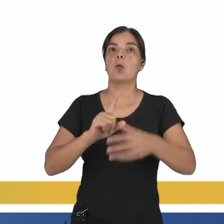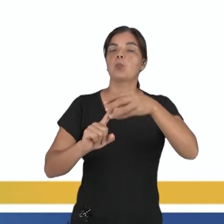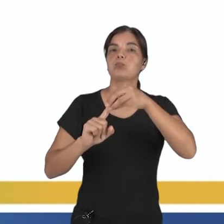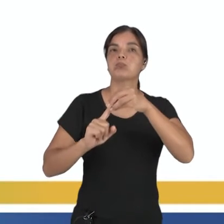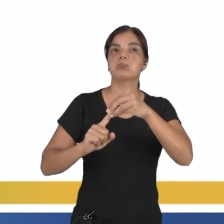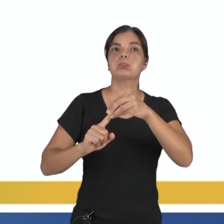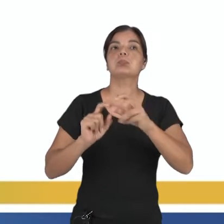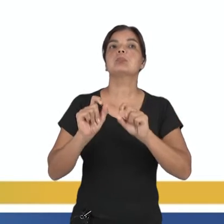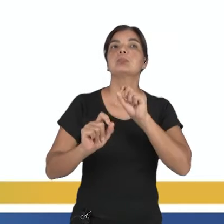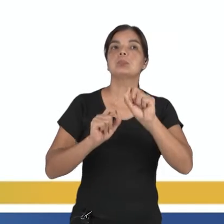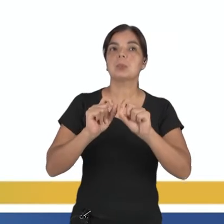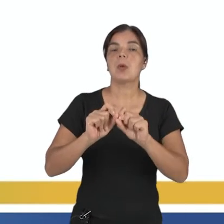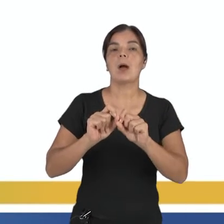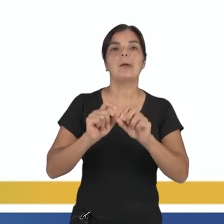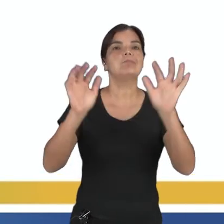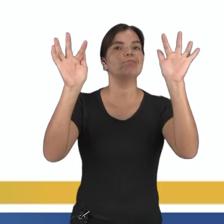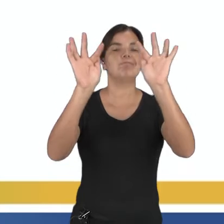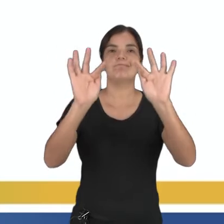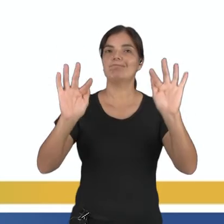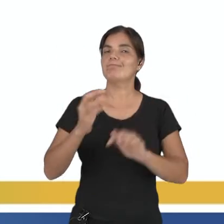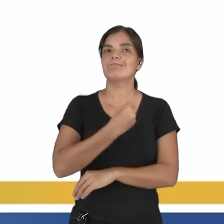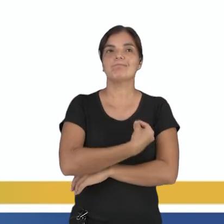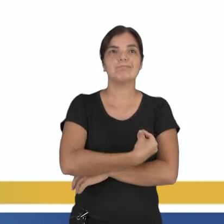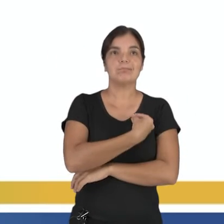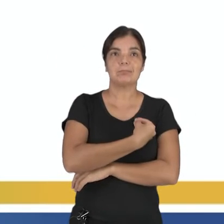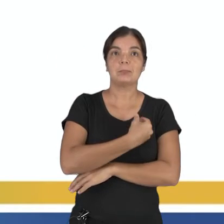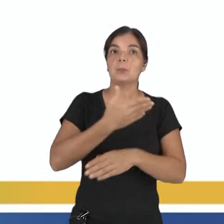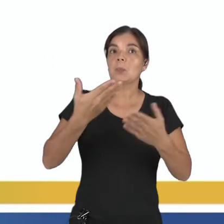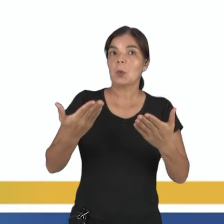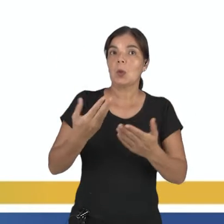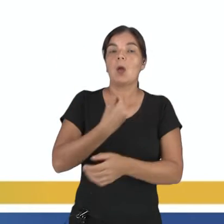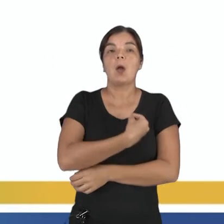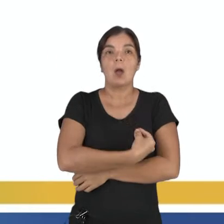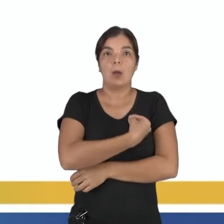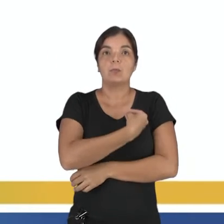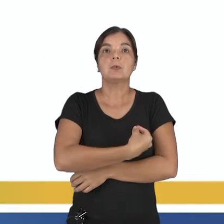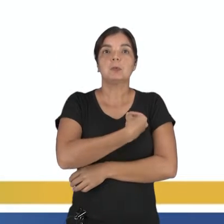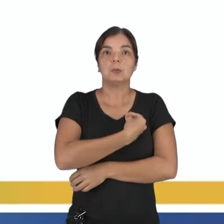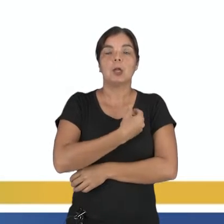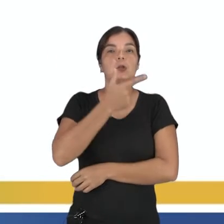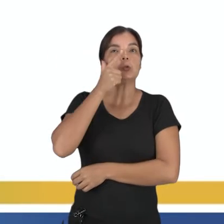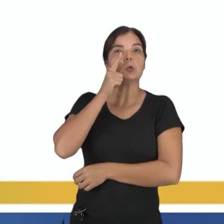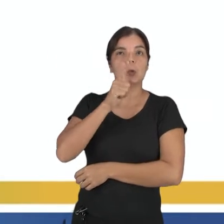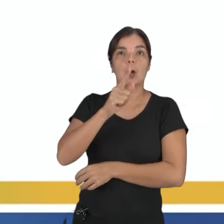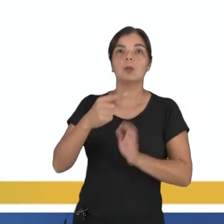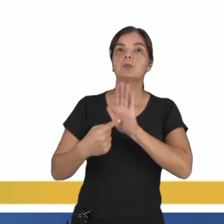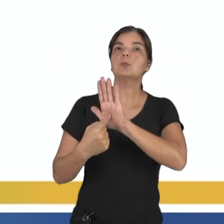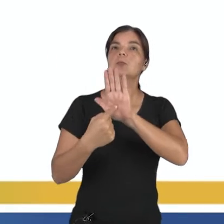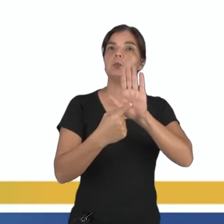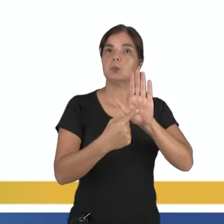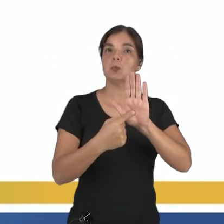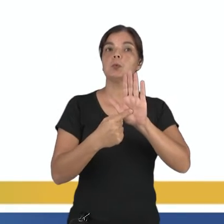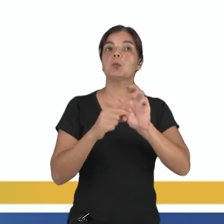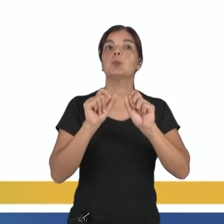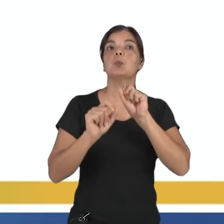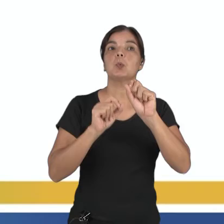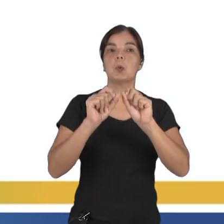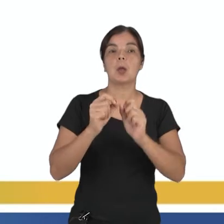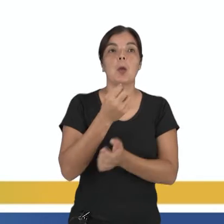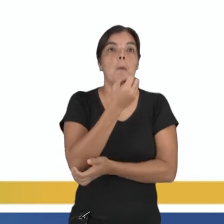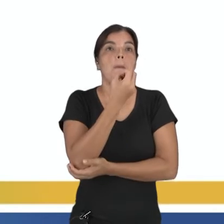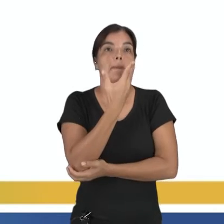fim a riqueza, não é a vida feliz. Portanto, a vida consagrada ao ganho